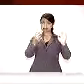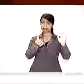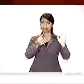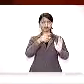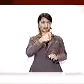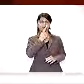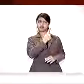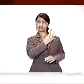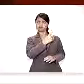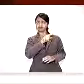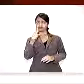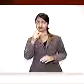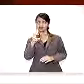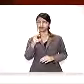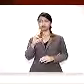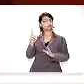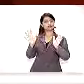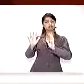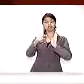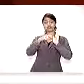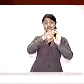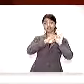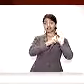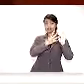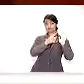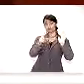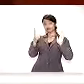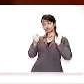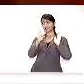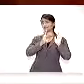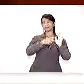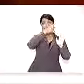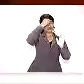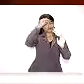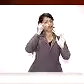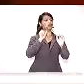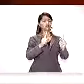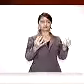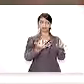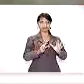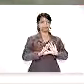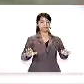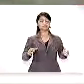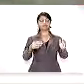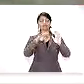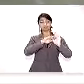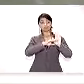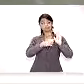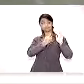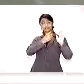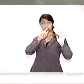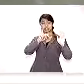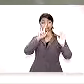não é 14 14 ao 16 é que tratam da mesma prefeitura a mesma coisa perfeito agora o 17 é